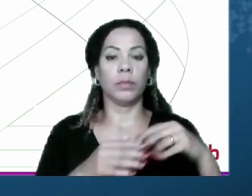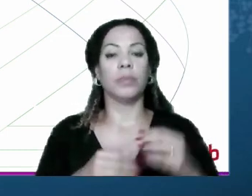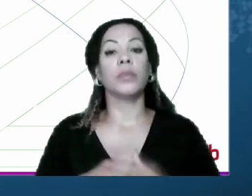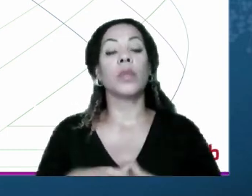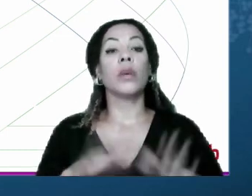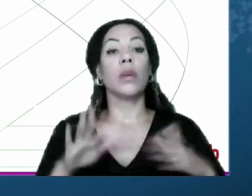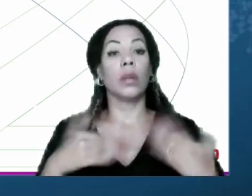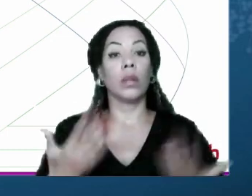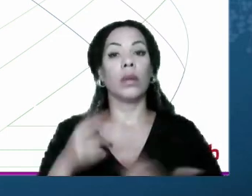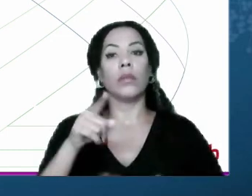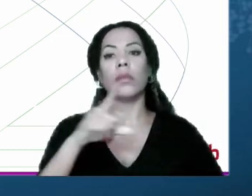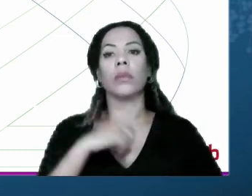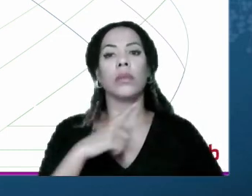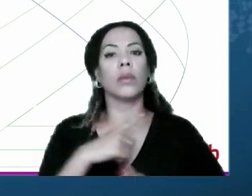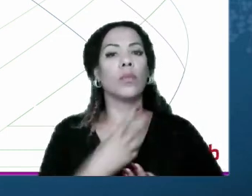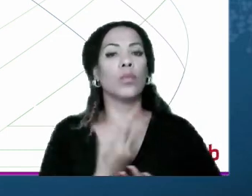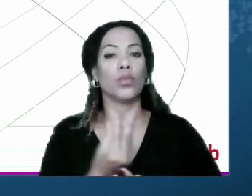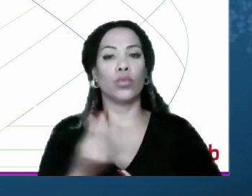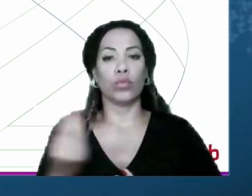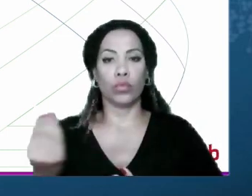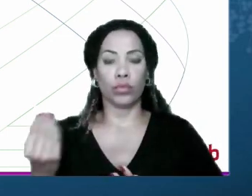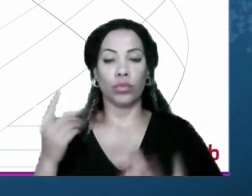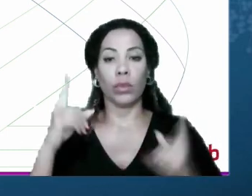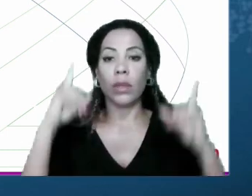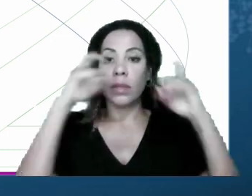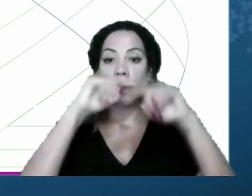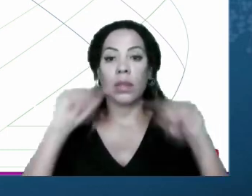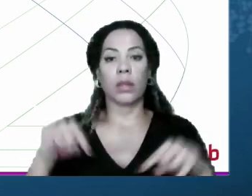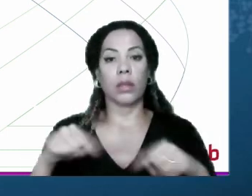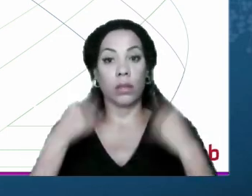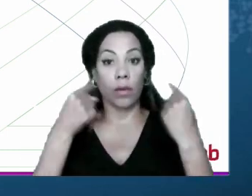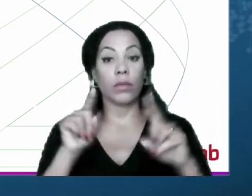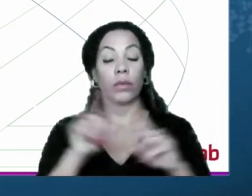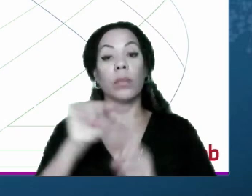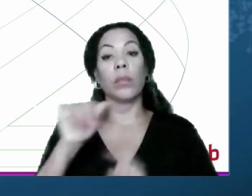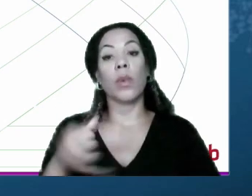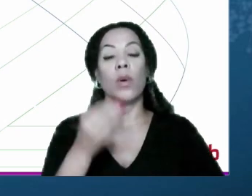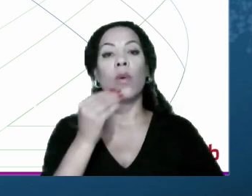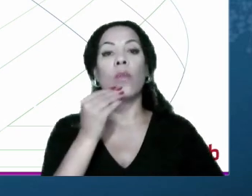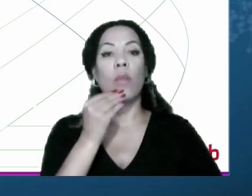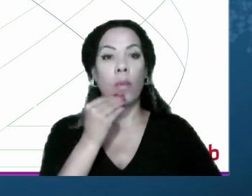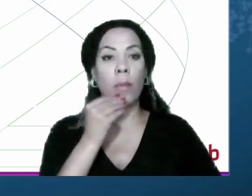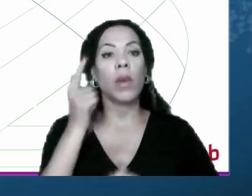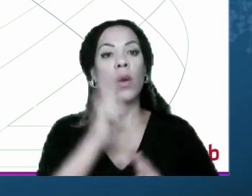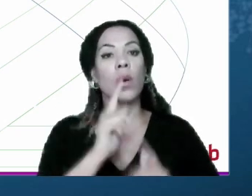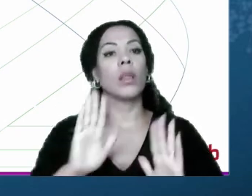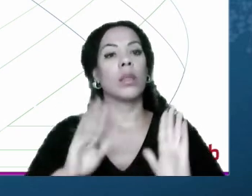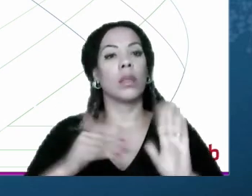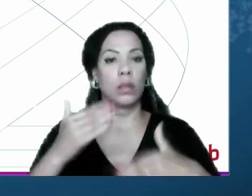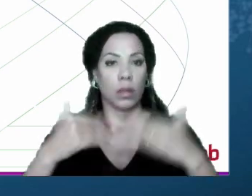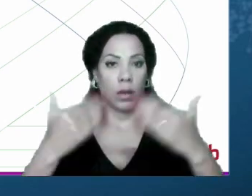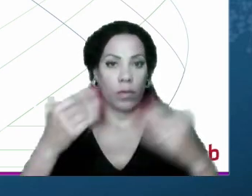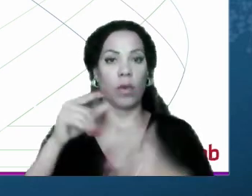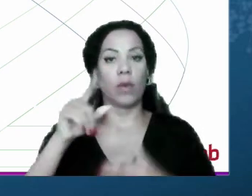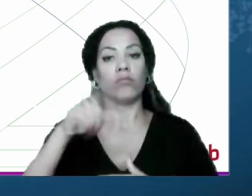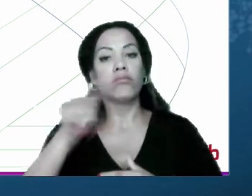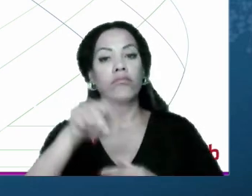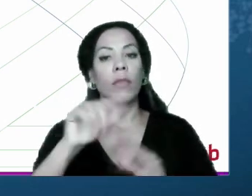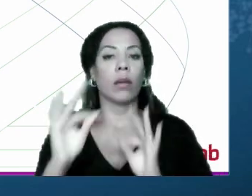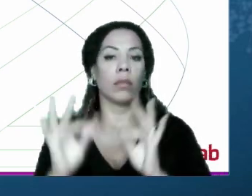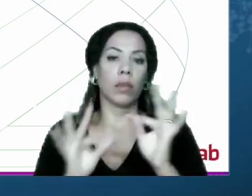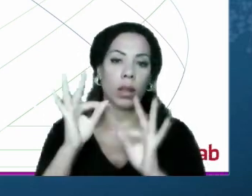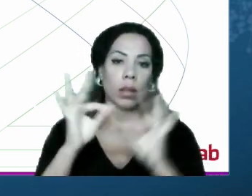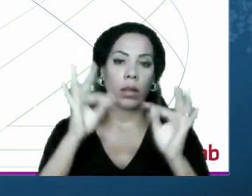Então, você tem muitos desafios e oportunidades para desenvolver esses tratamentos